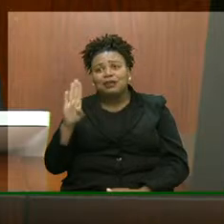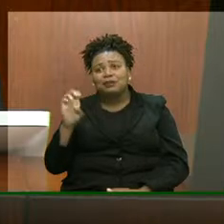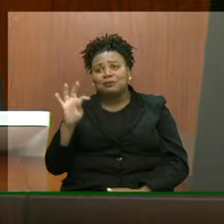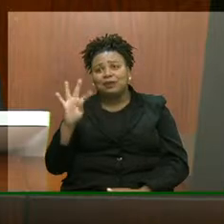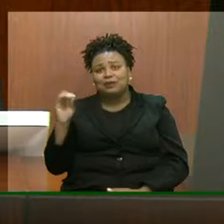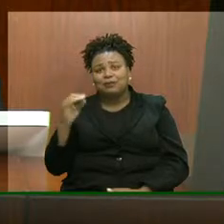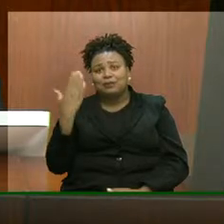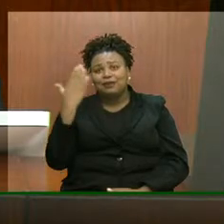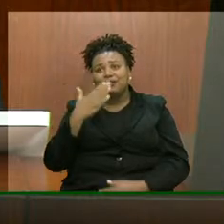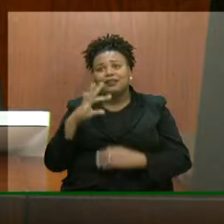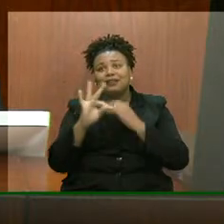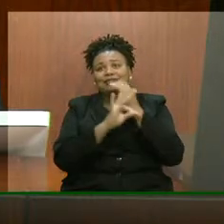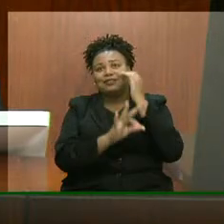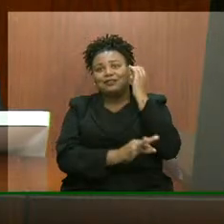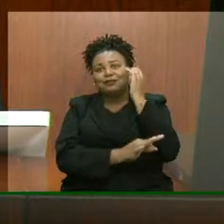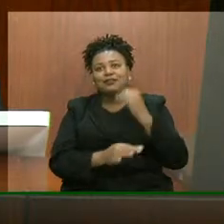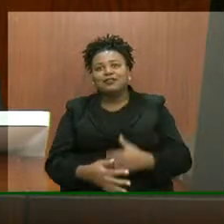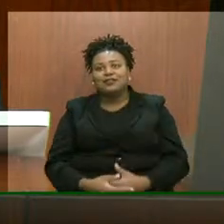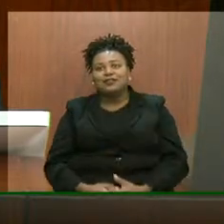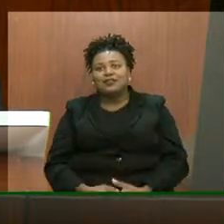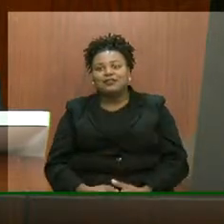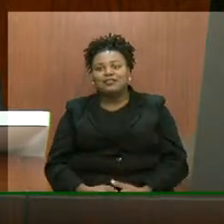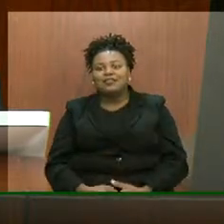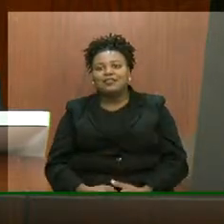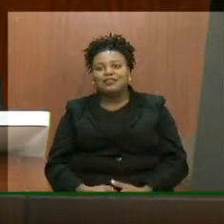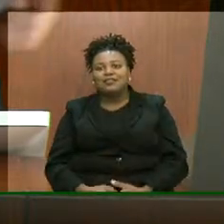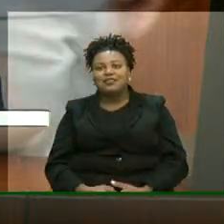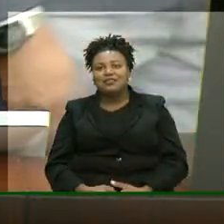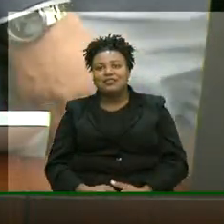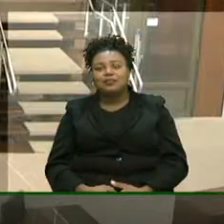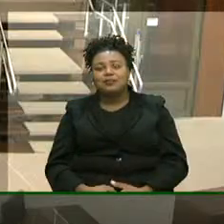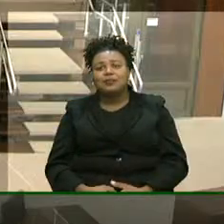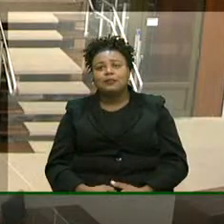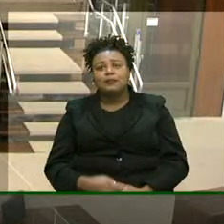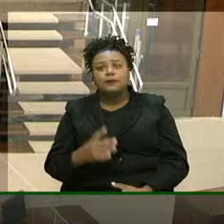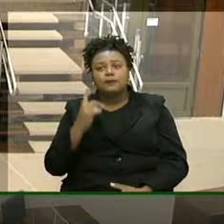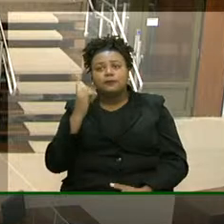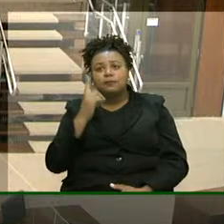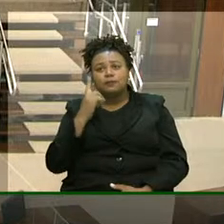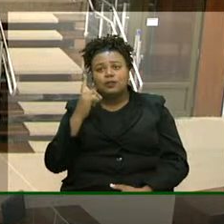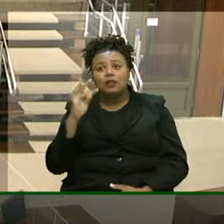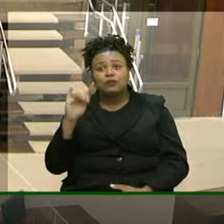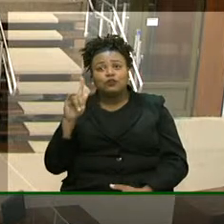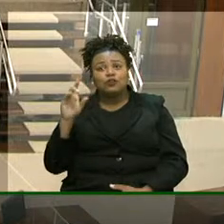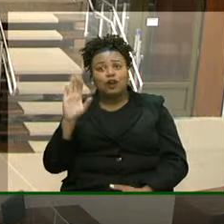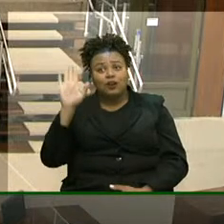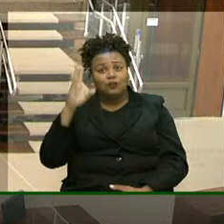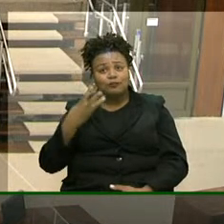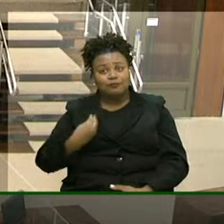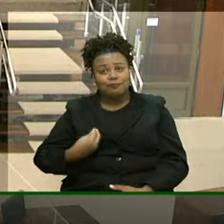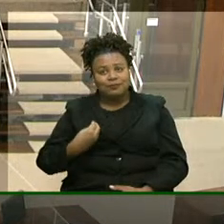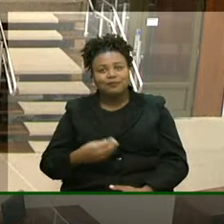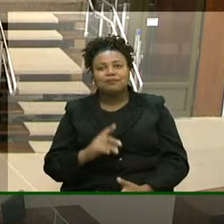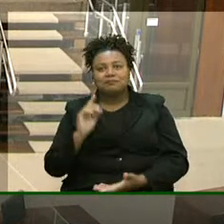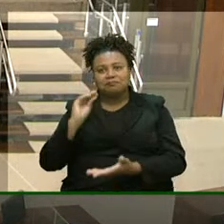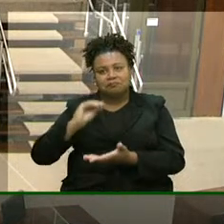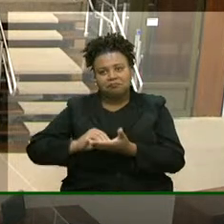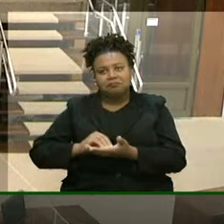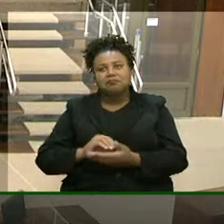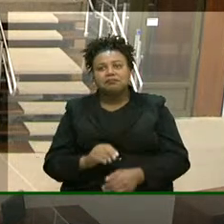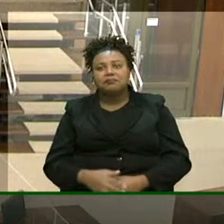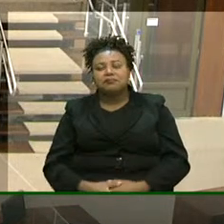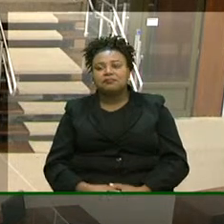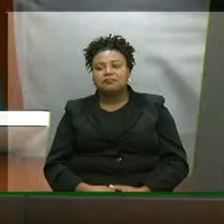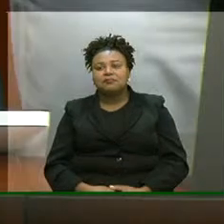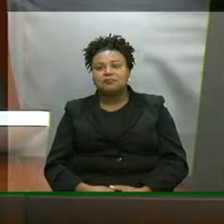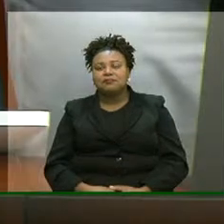seu testemunho. Presidente Gabriel, está constando o deputado Thiago Simão registrando presença, por favor. Está registrado a presença do deputado Thiago